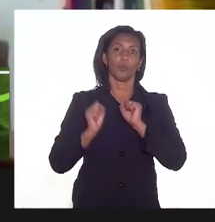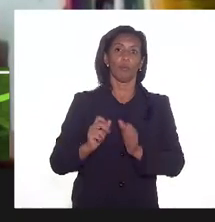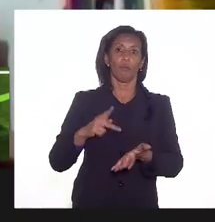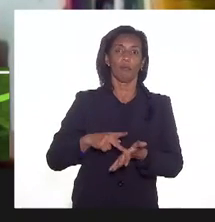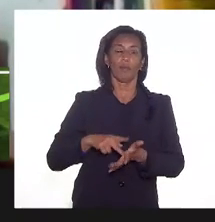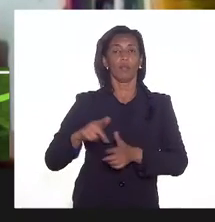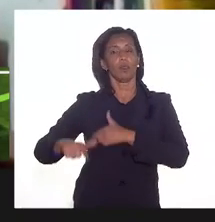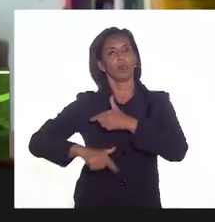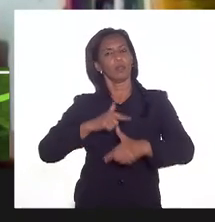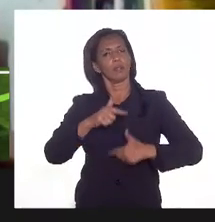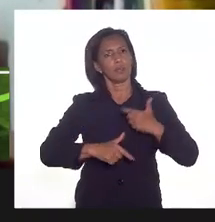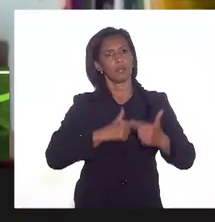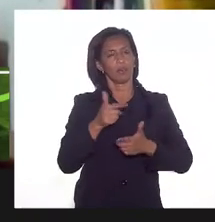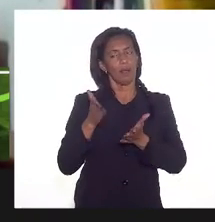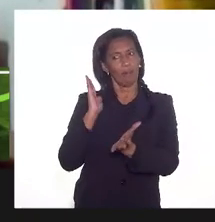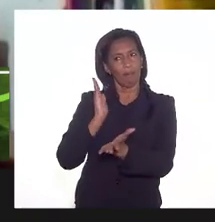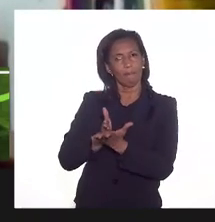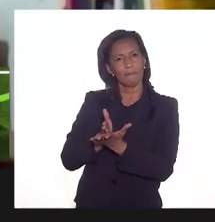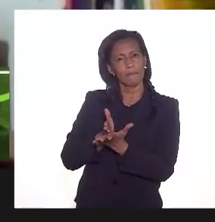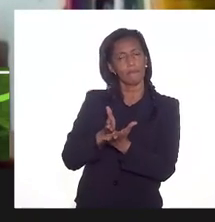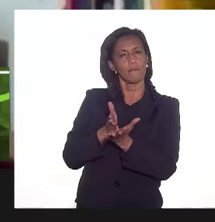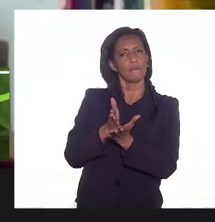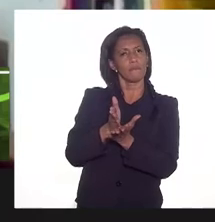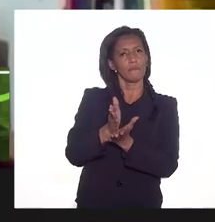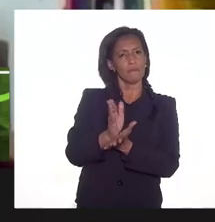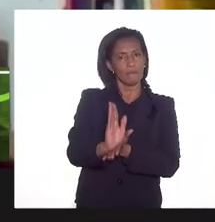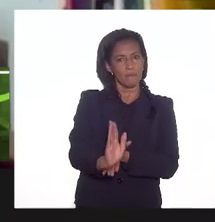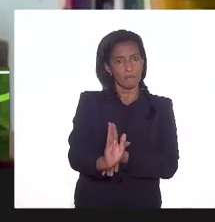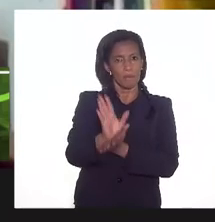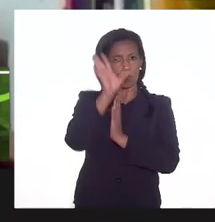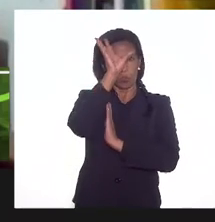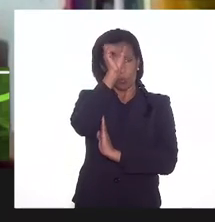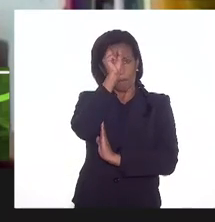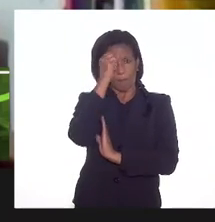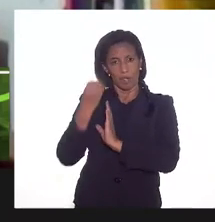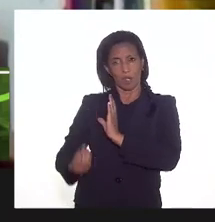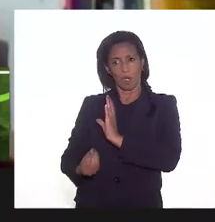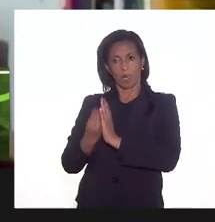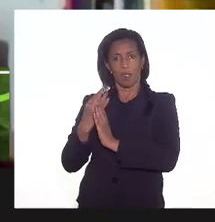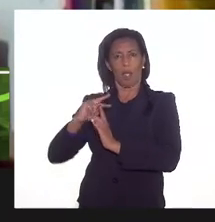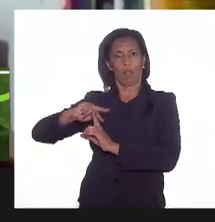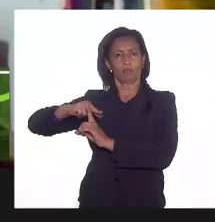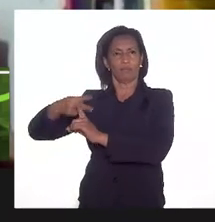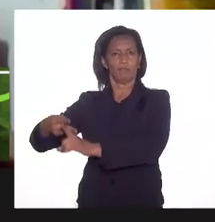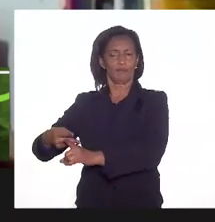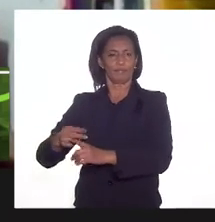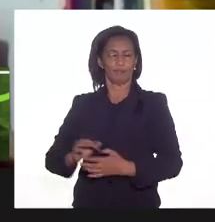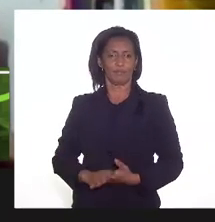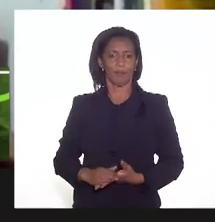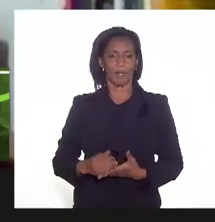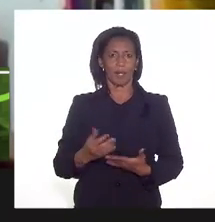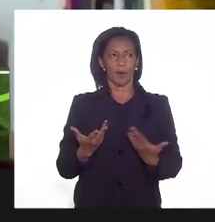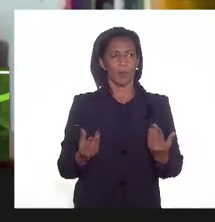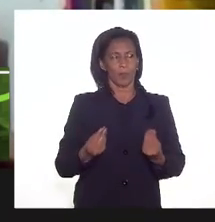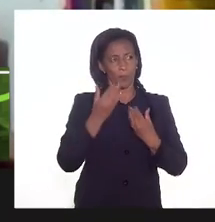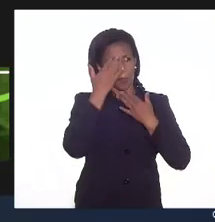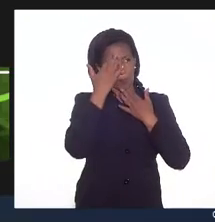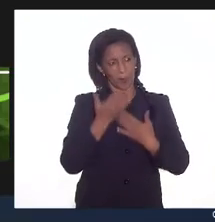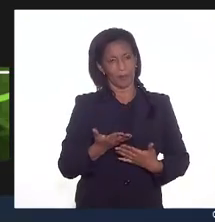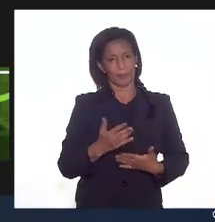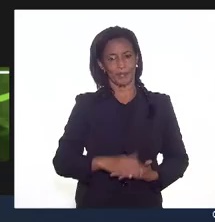trabalhar seguir a trilha do aprender criar e recriar é isso gente muito bom estar com vocês